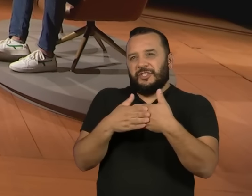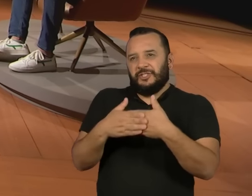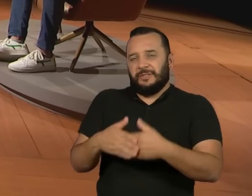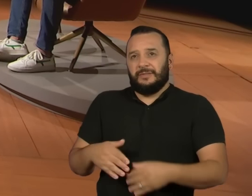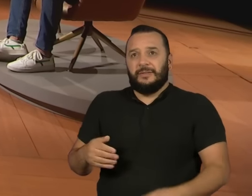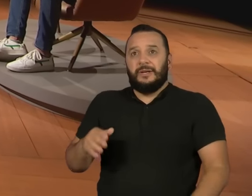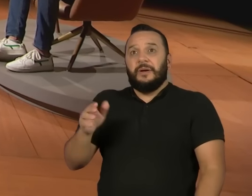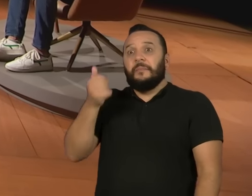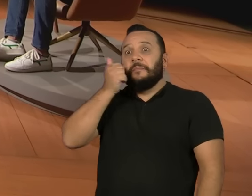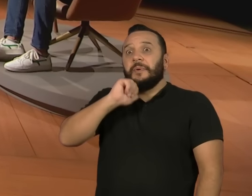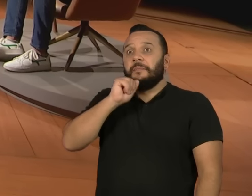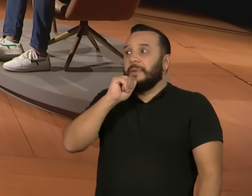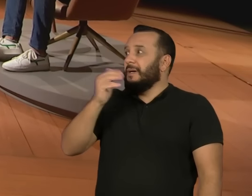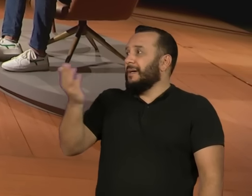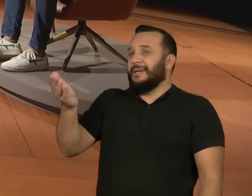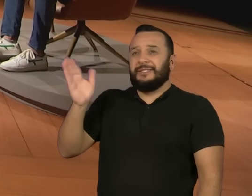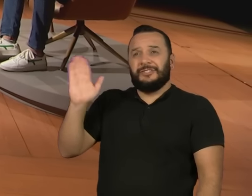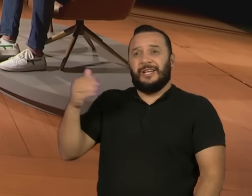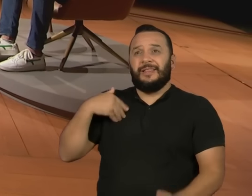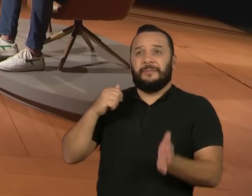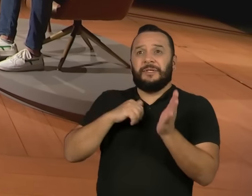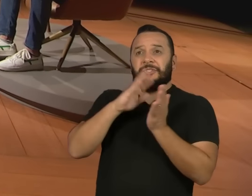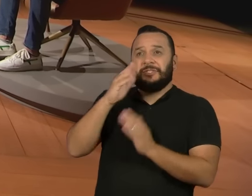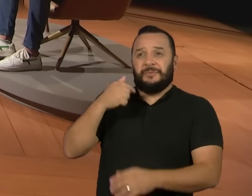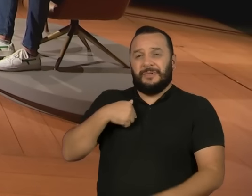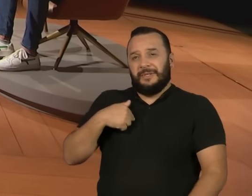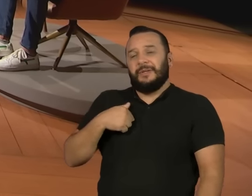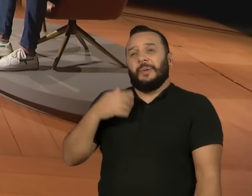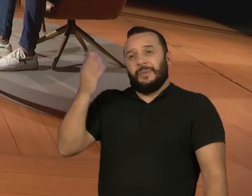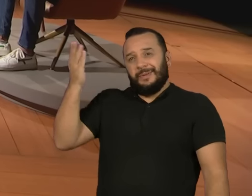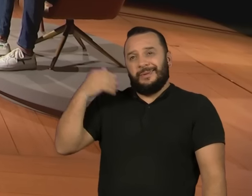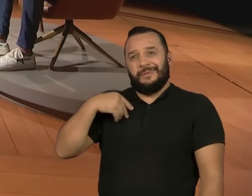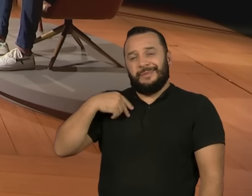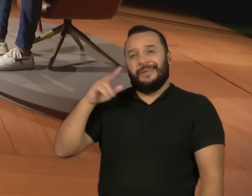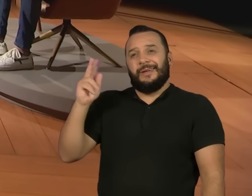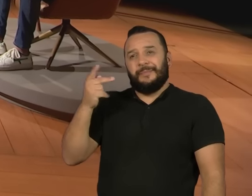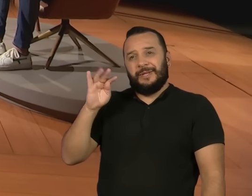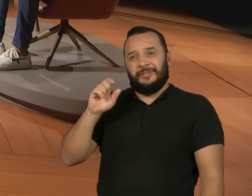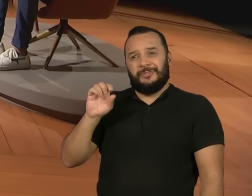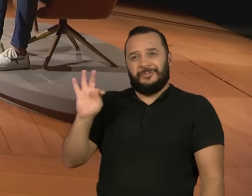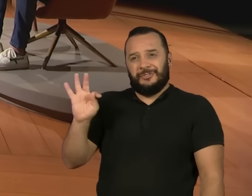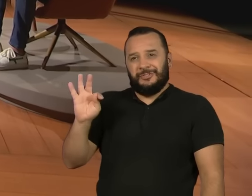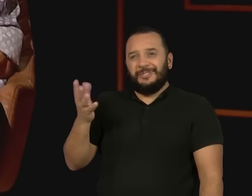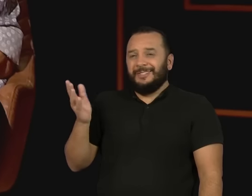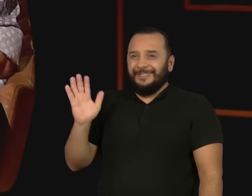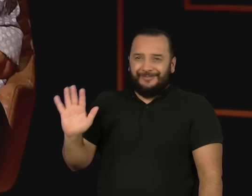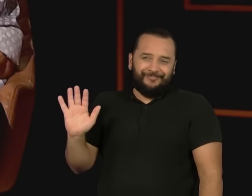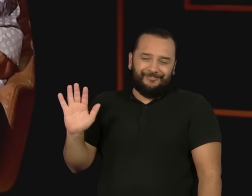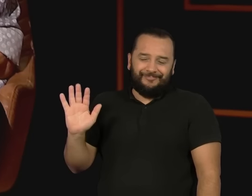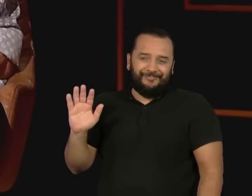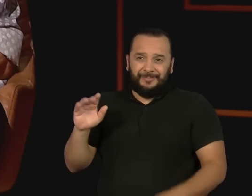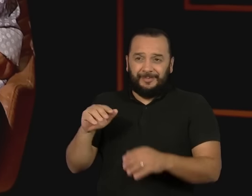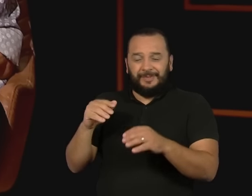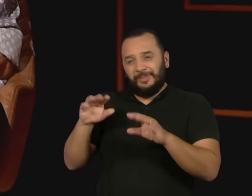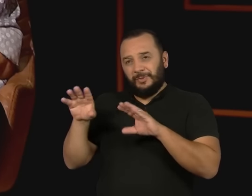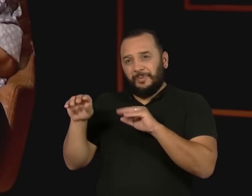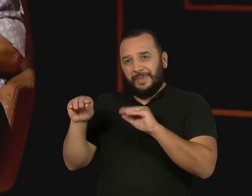falei, mãe, me demitiram da Herbert Richards. Fui demitido da Herbert Richards. Mas, enfim, brincadeira à parte, eu estava